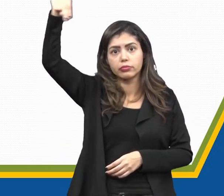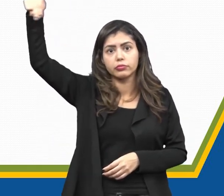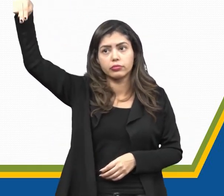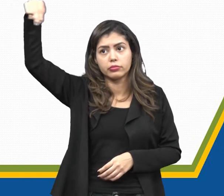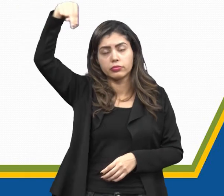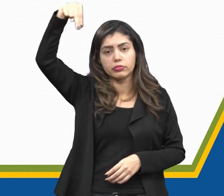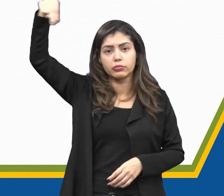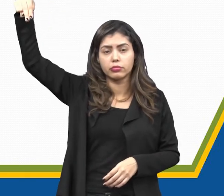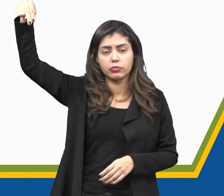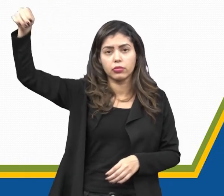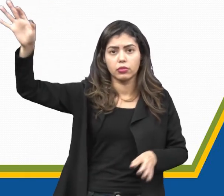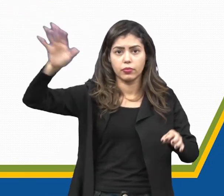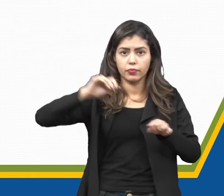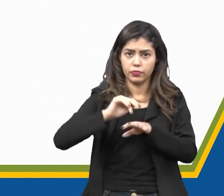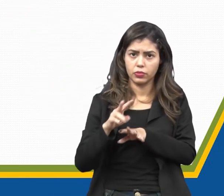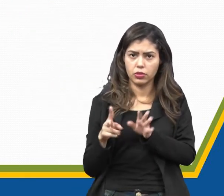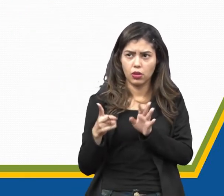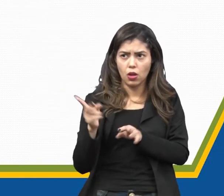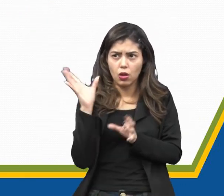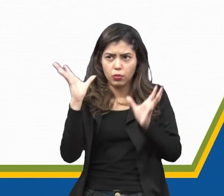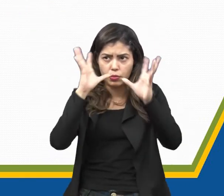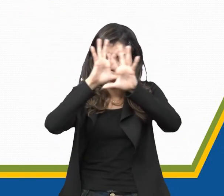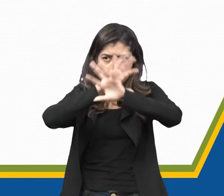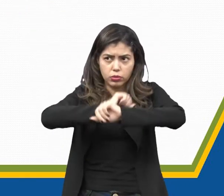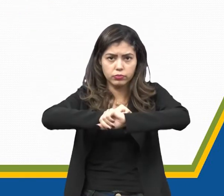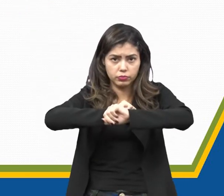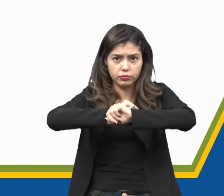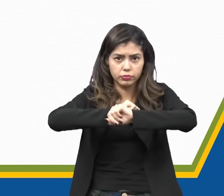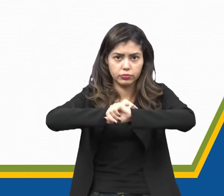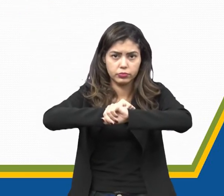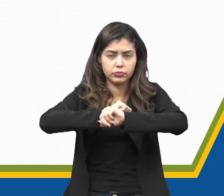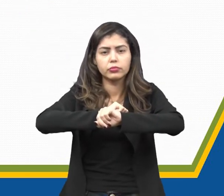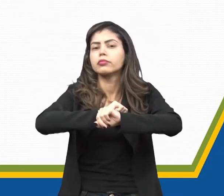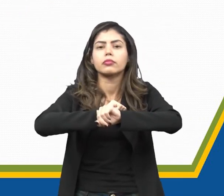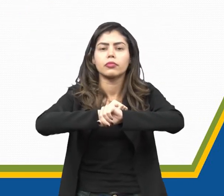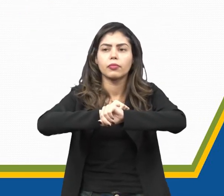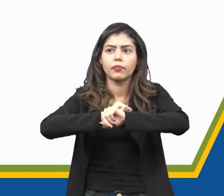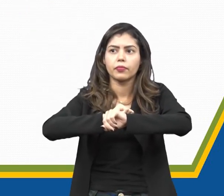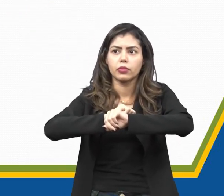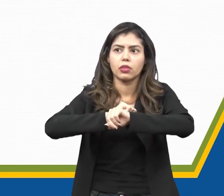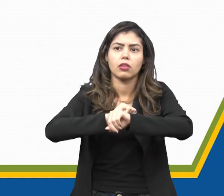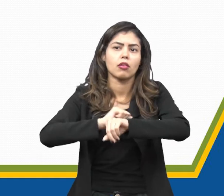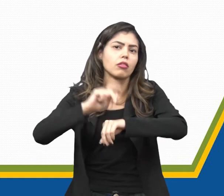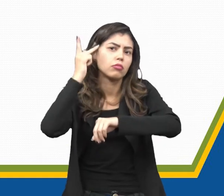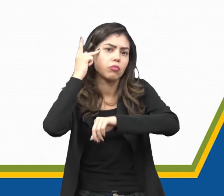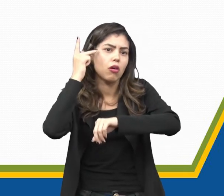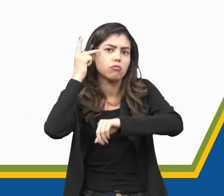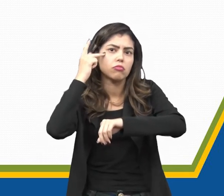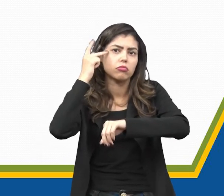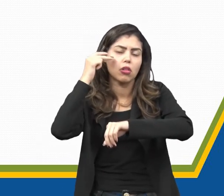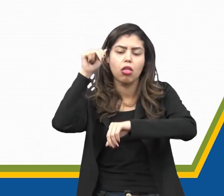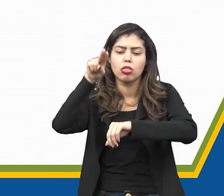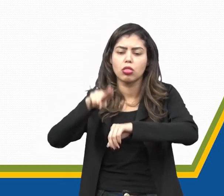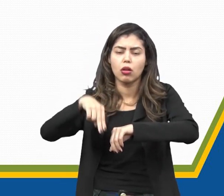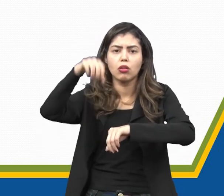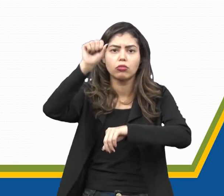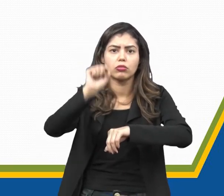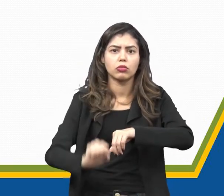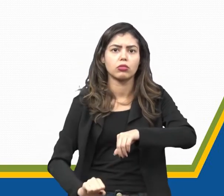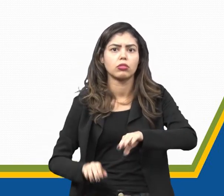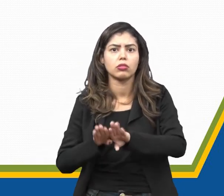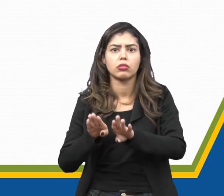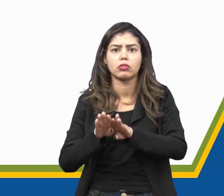mata, tá, bem pretinho, certo? Estado de São Paulo, norte do Paraná, tá, um pouquinho